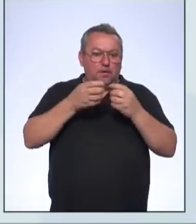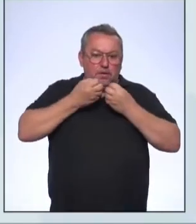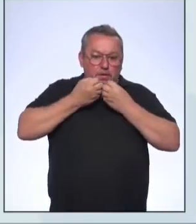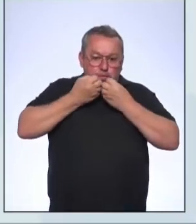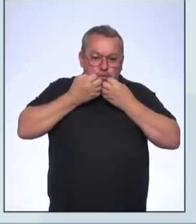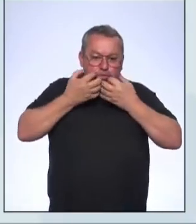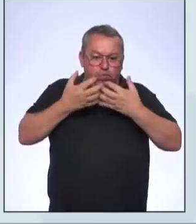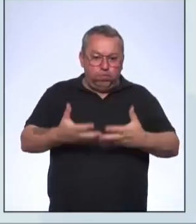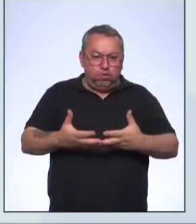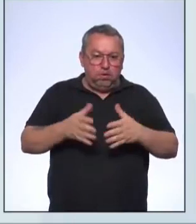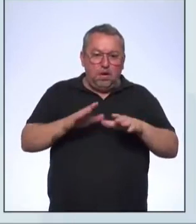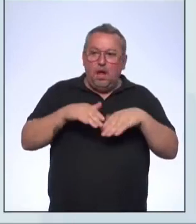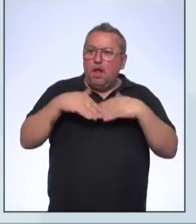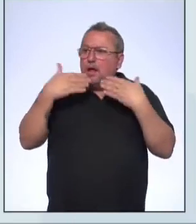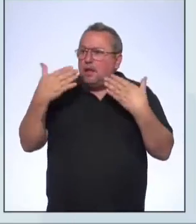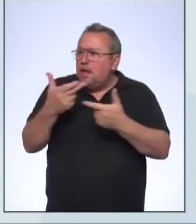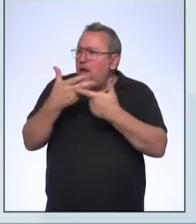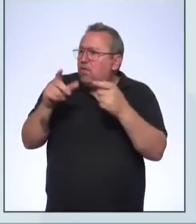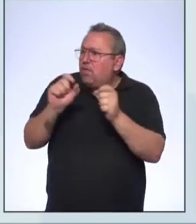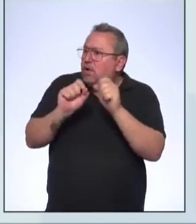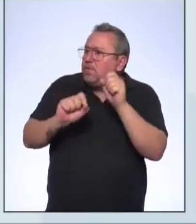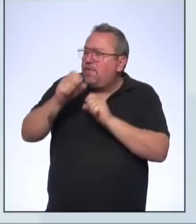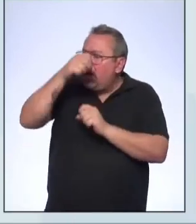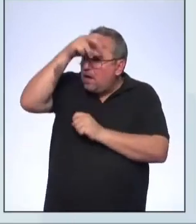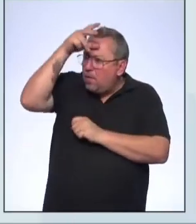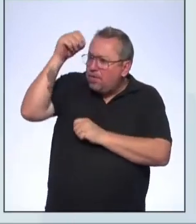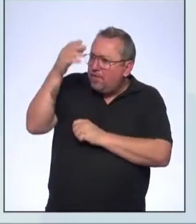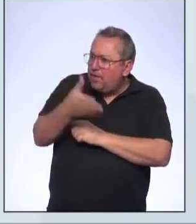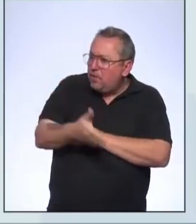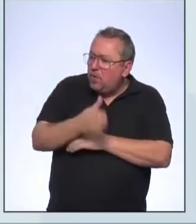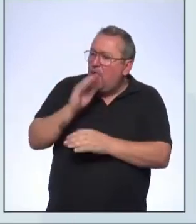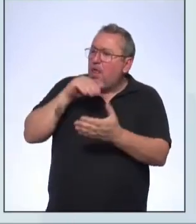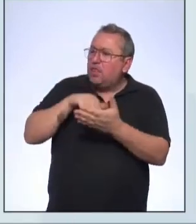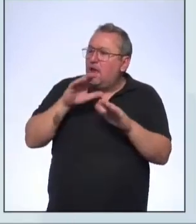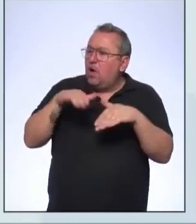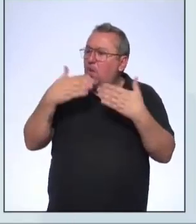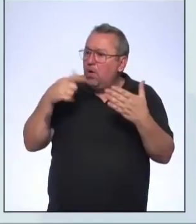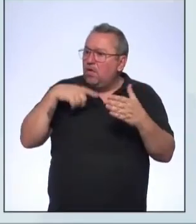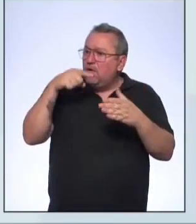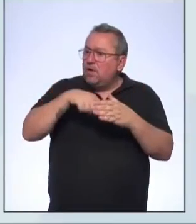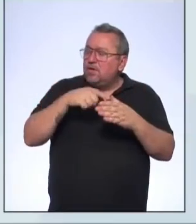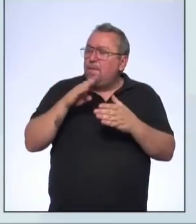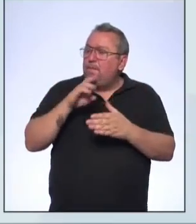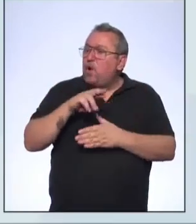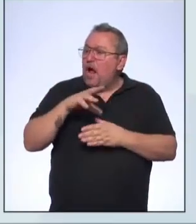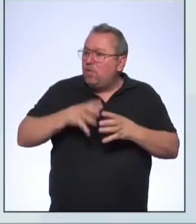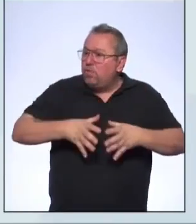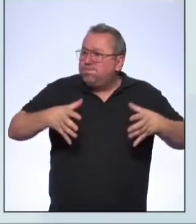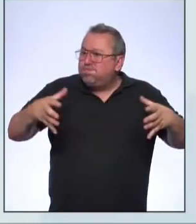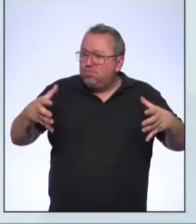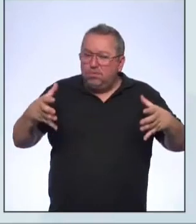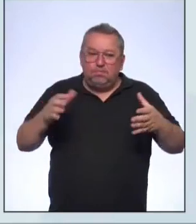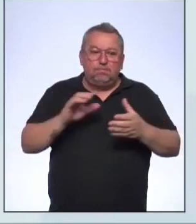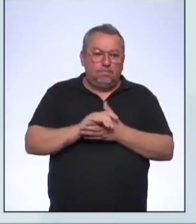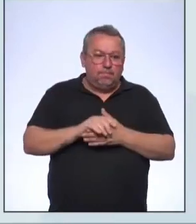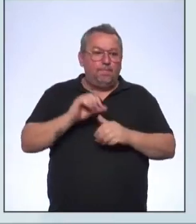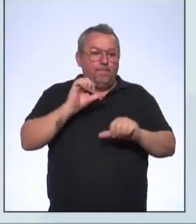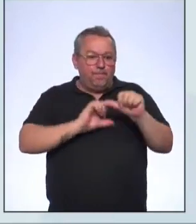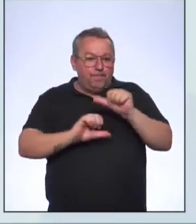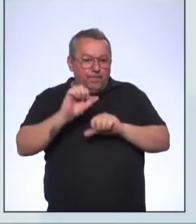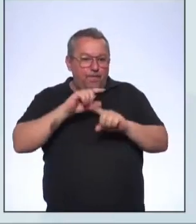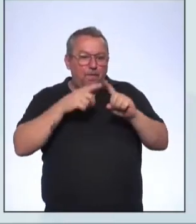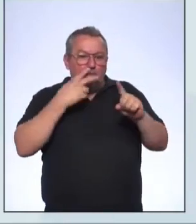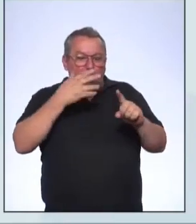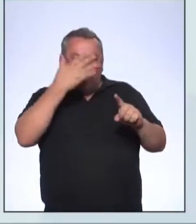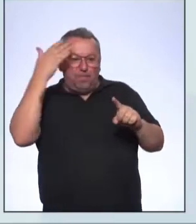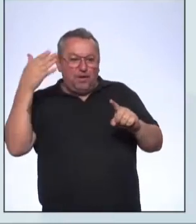desabafo, completa: cadê as providências da prefeitura? Até quando vão deixar essa cratera aberta? Transformado numa atração